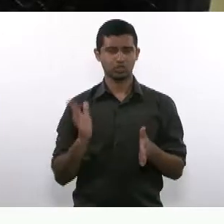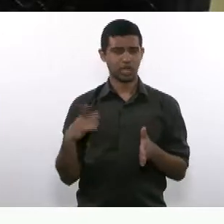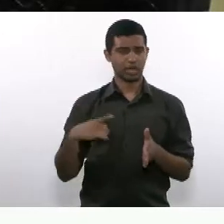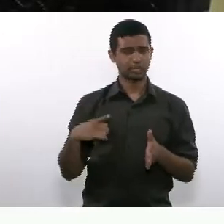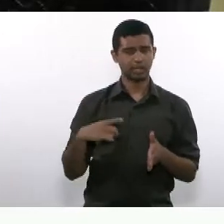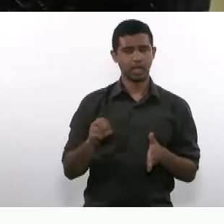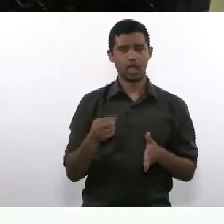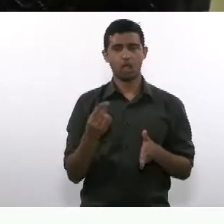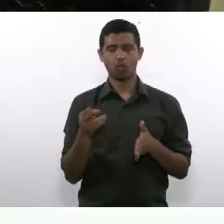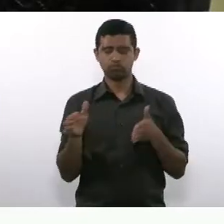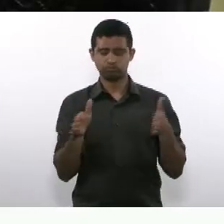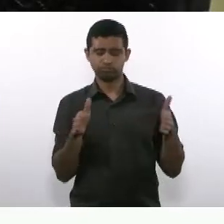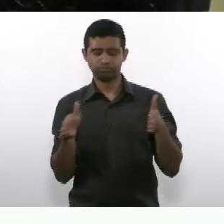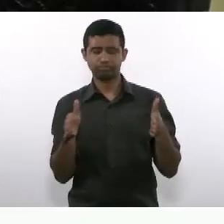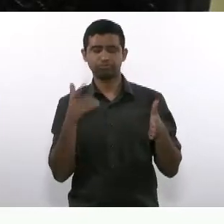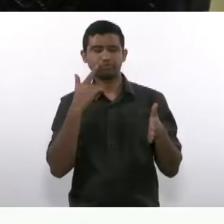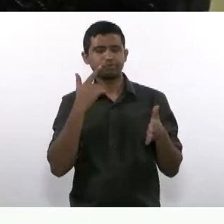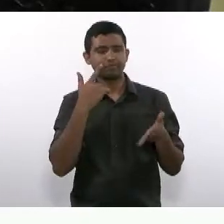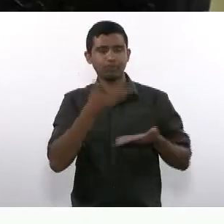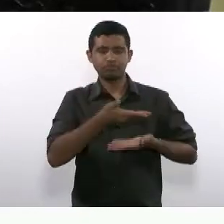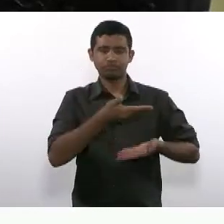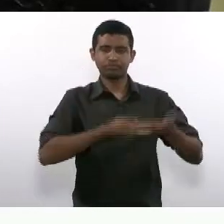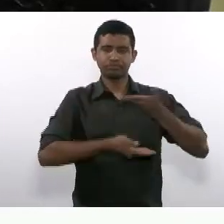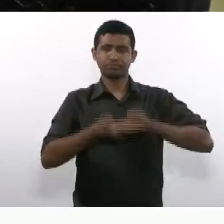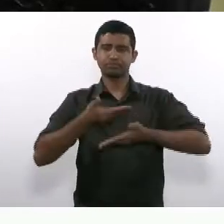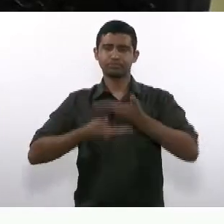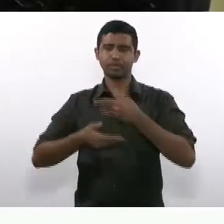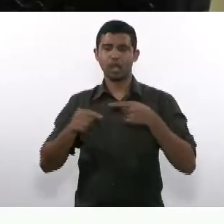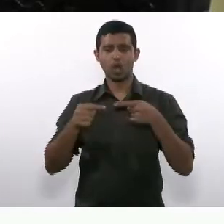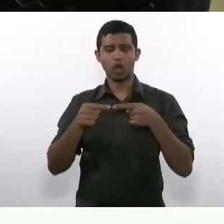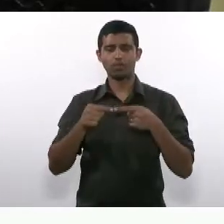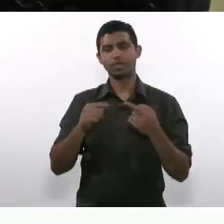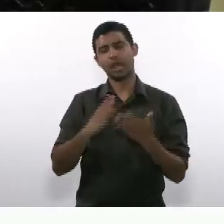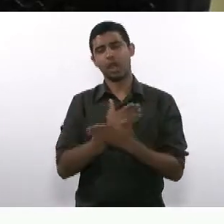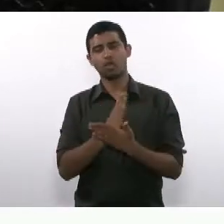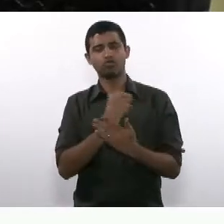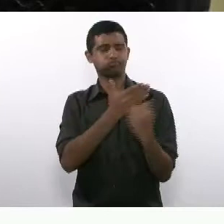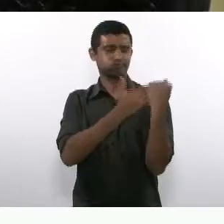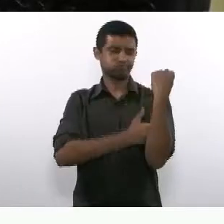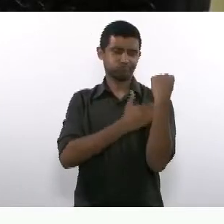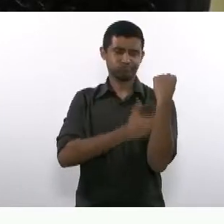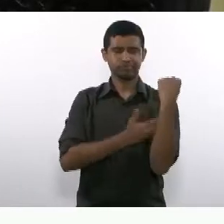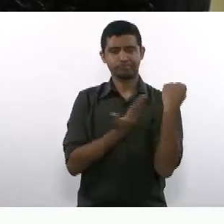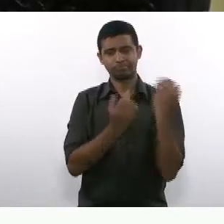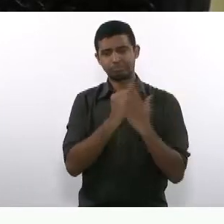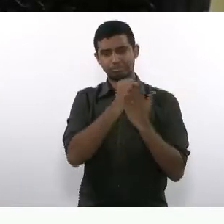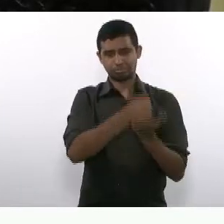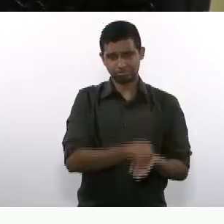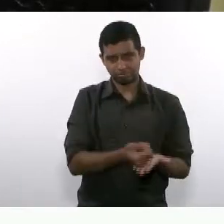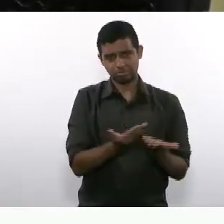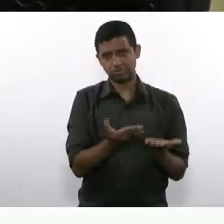se há alguma previsão de interação com algumas pastas mais robustas, nós como